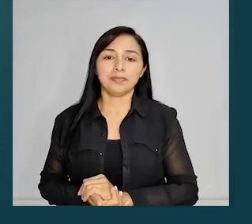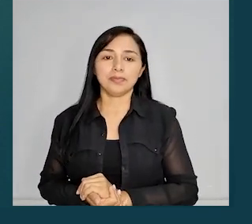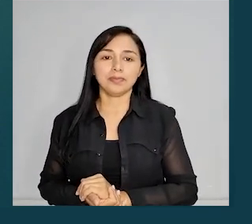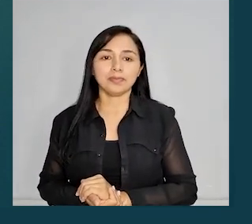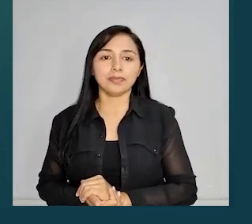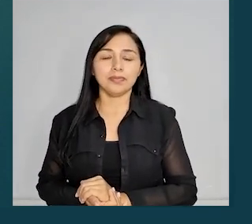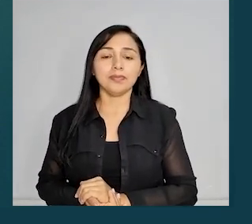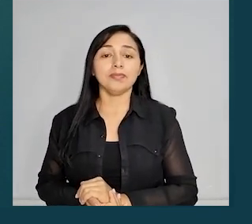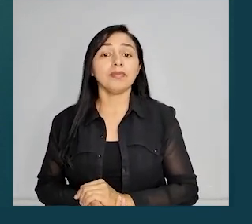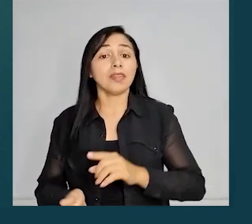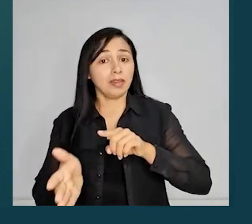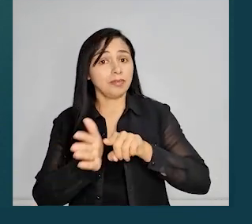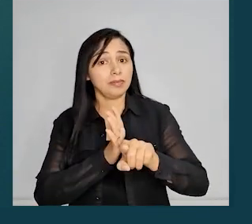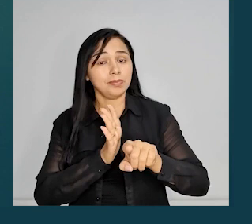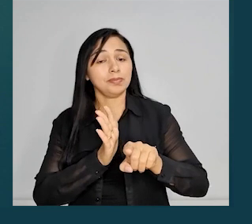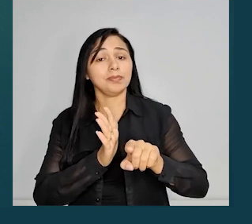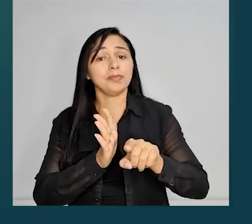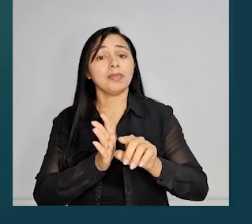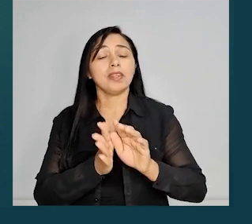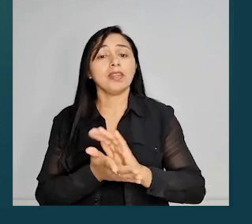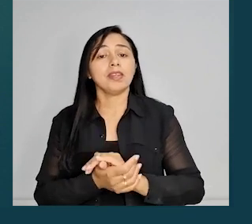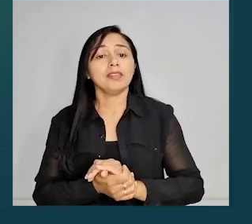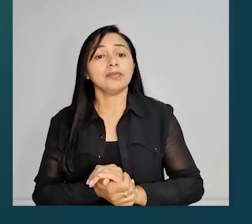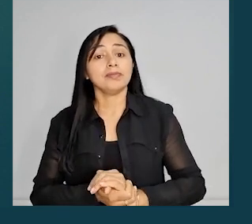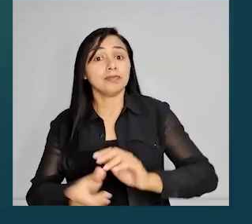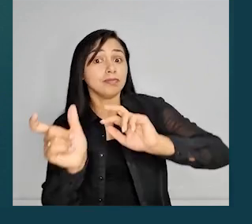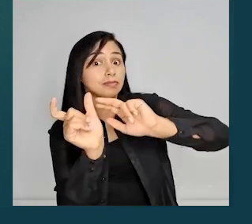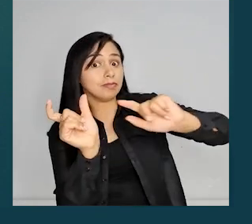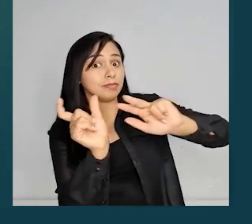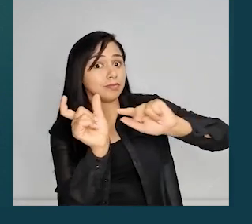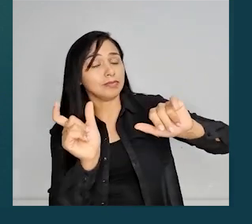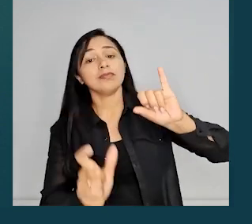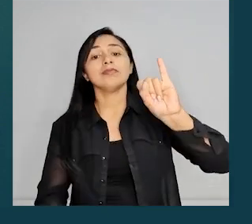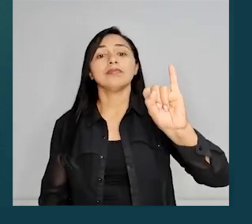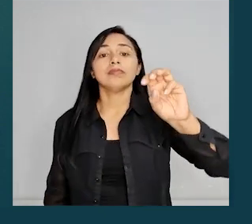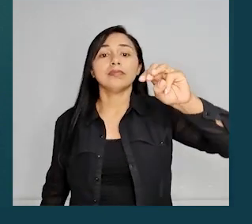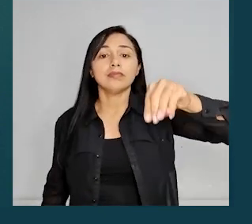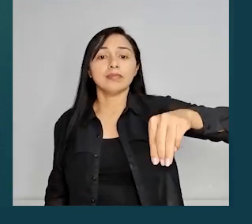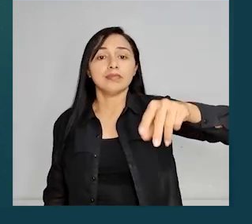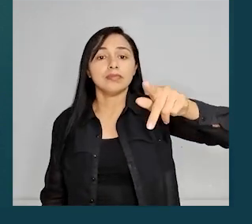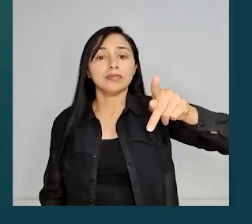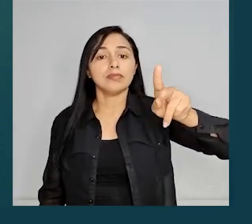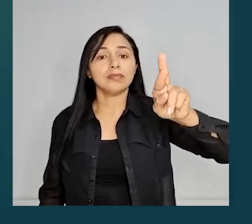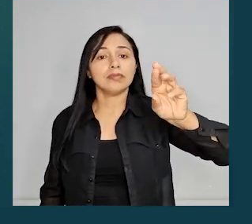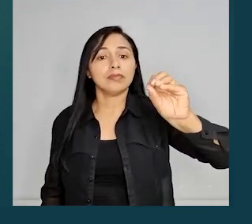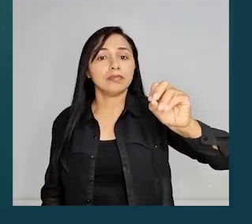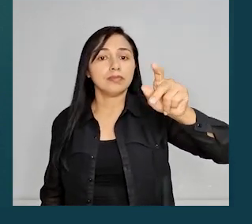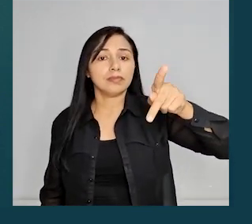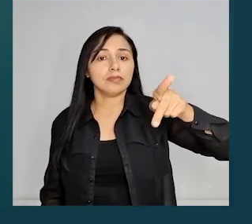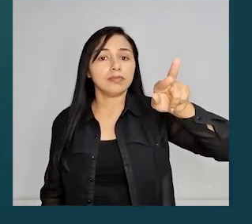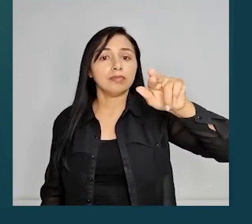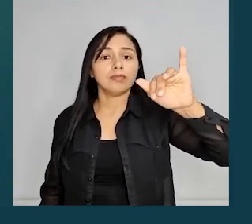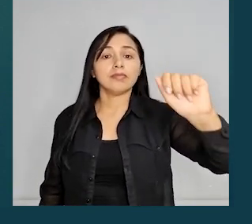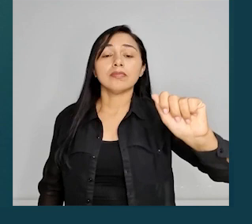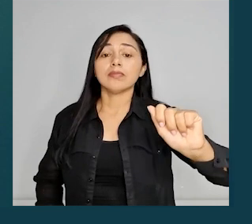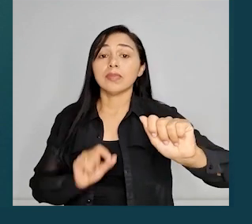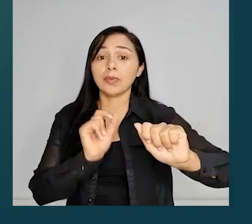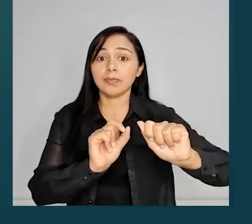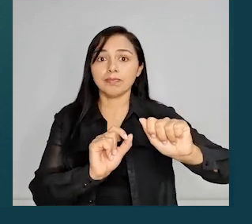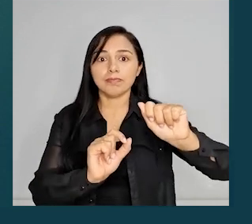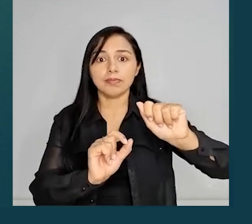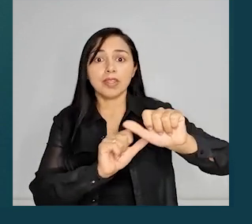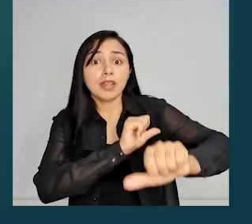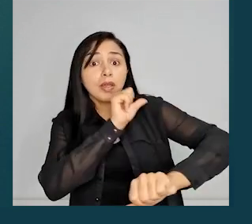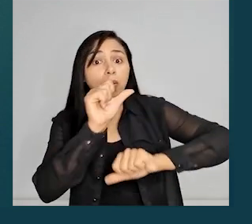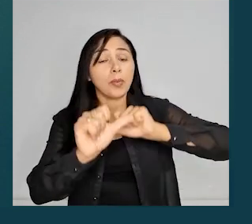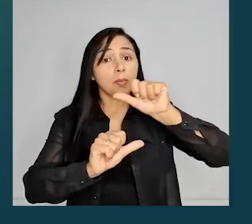de palavras. E a pergunta é a seguinte: a derivação imprópria é um processo de formação de palavras que consiste na